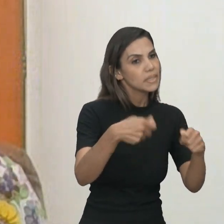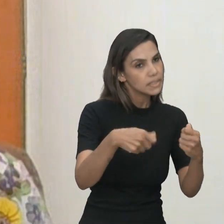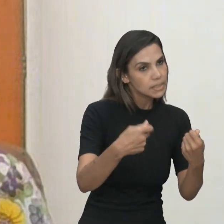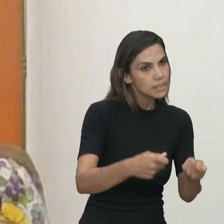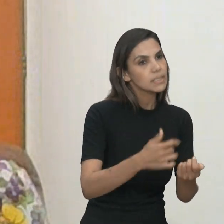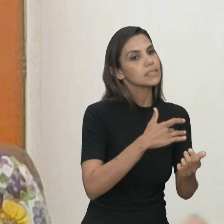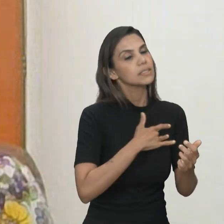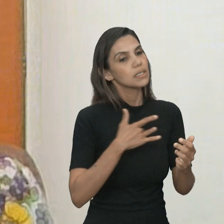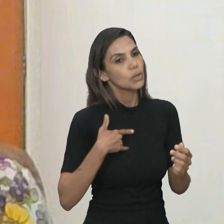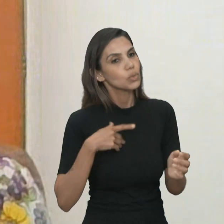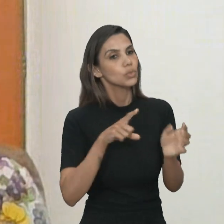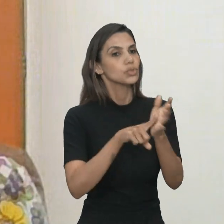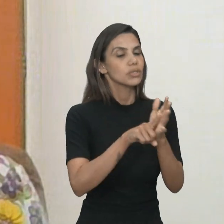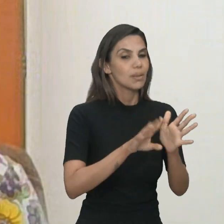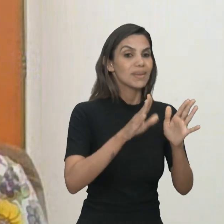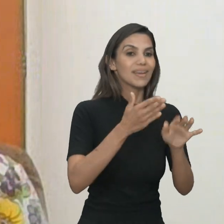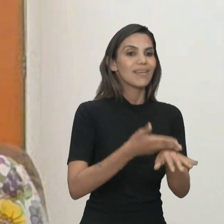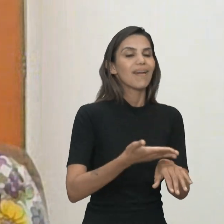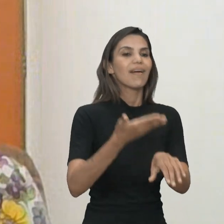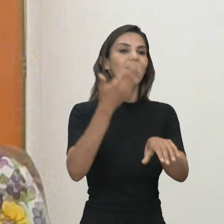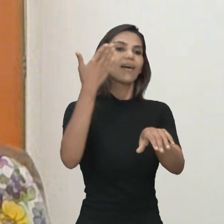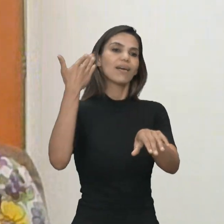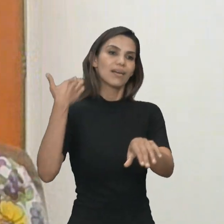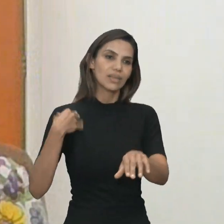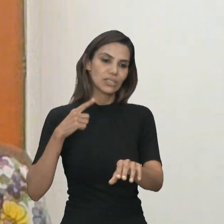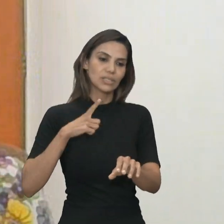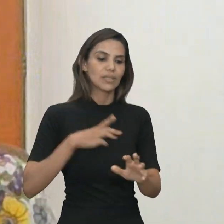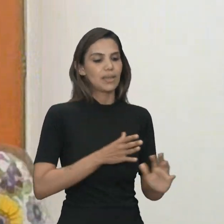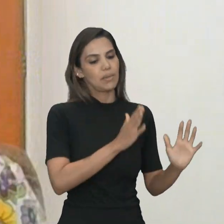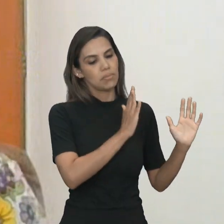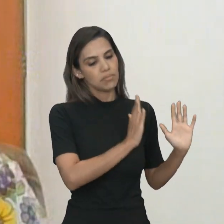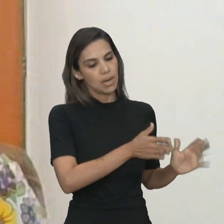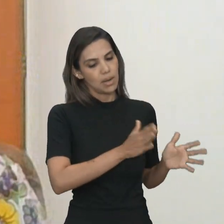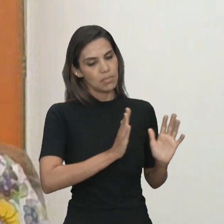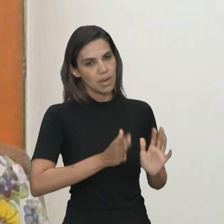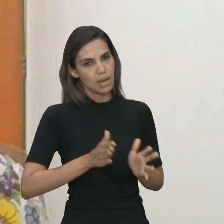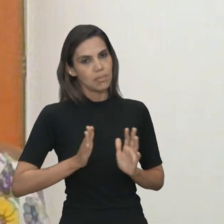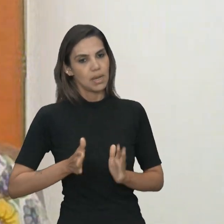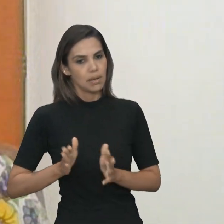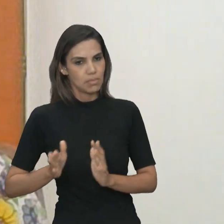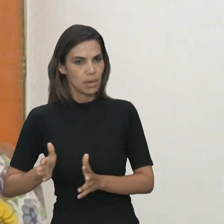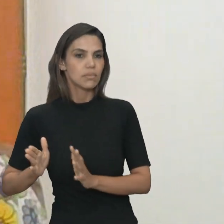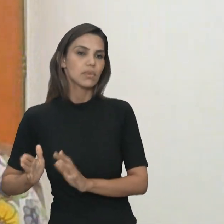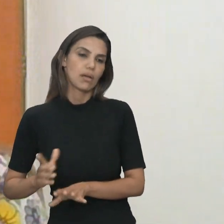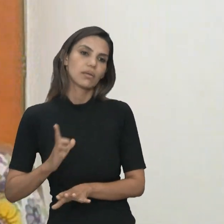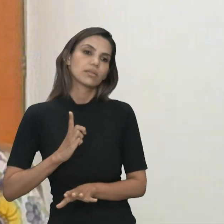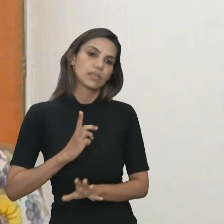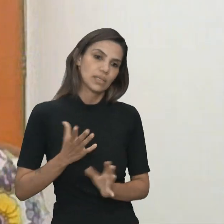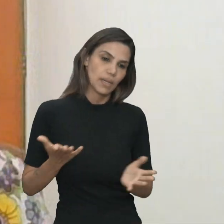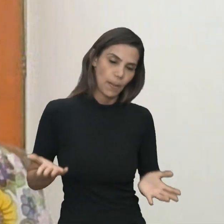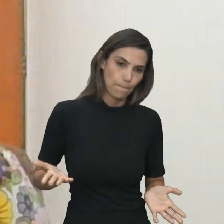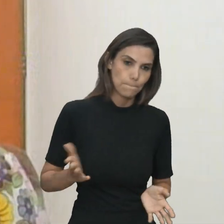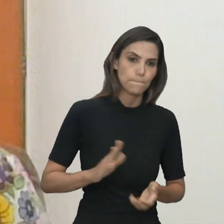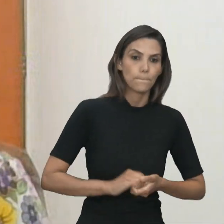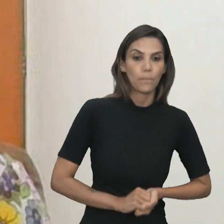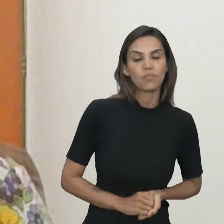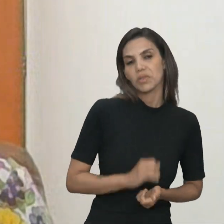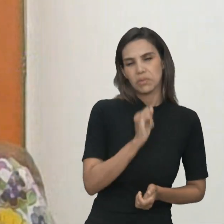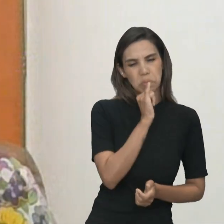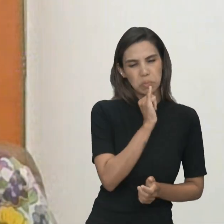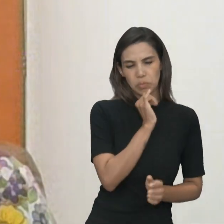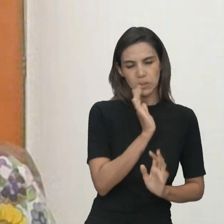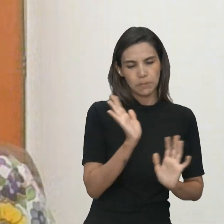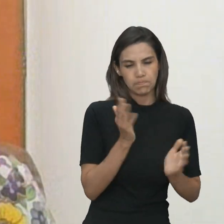muitas etapas que foram desenvolvidas antes disso para a gente conseguir chegar nesse momento, sabe? Vou dar um exemplo, por